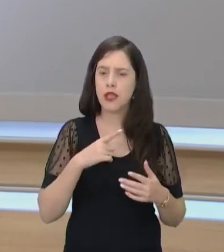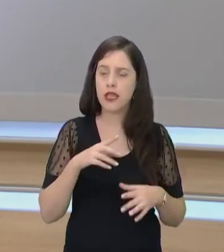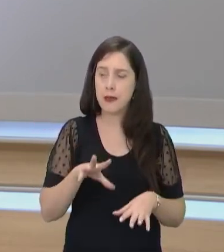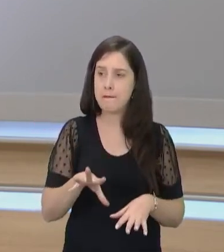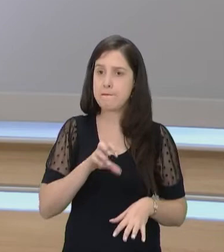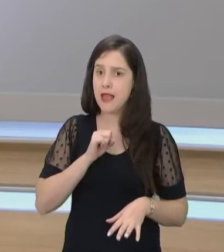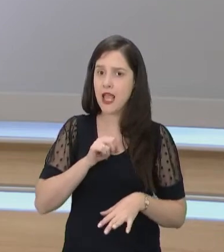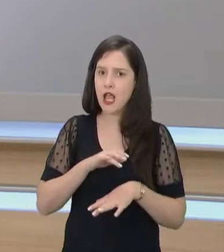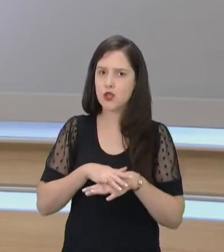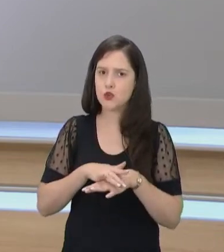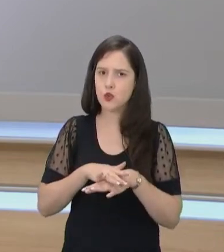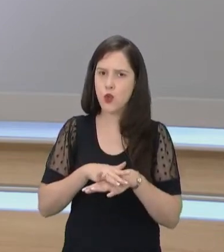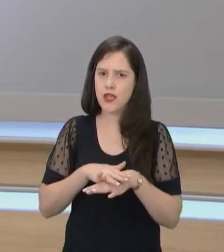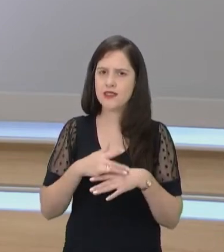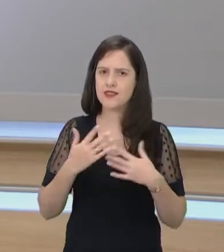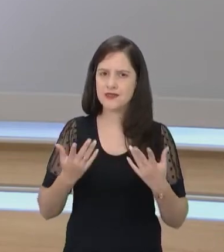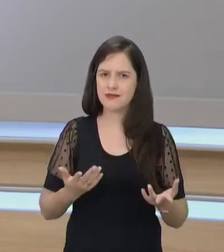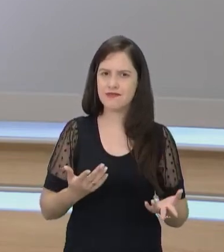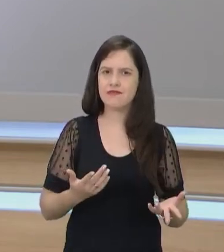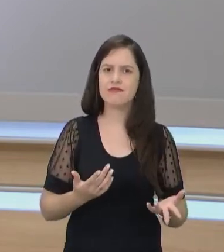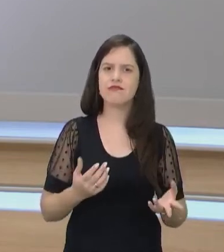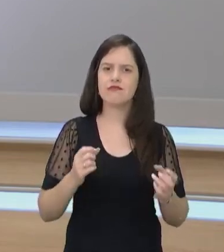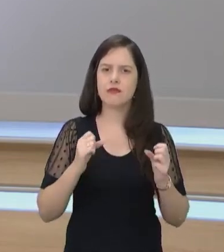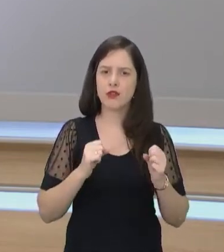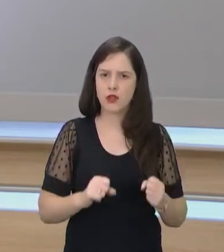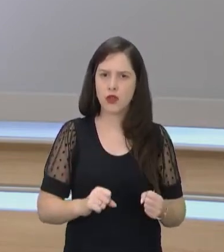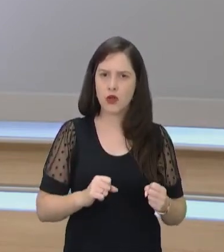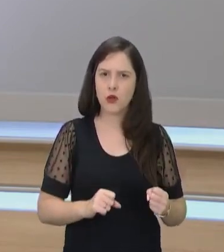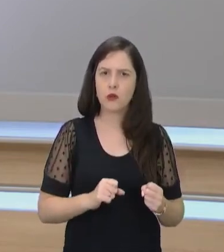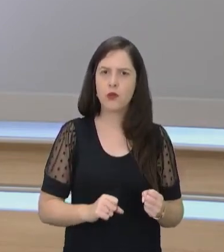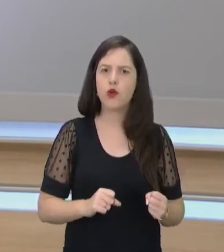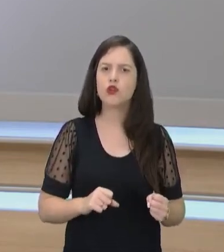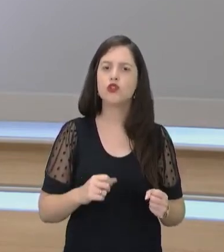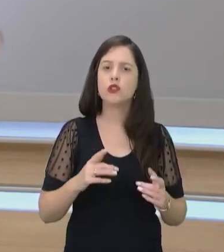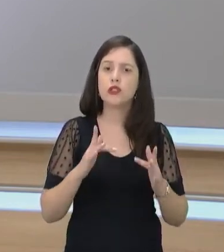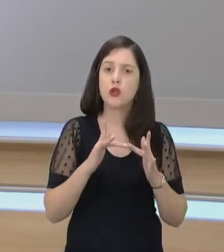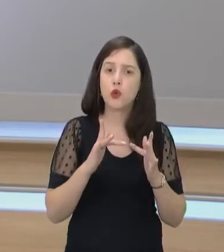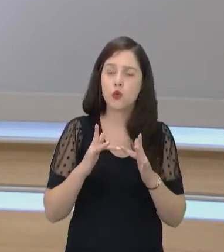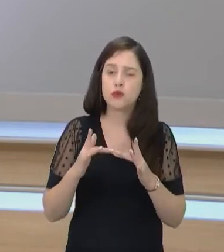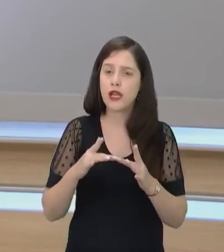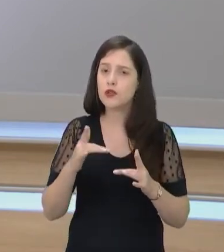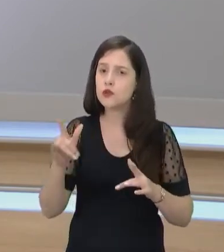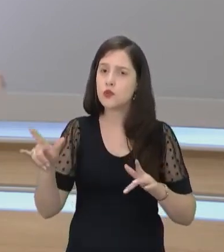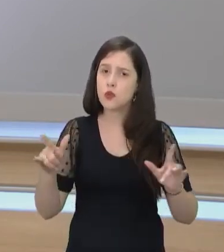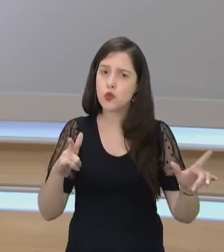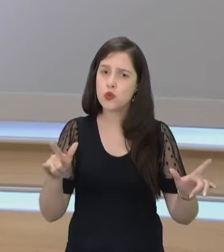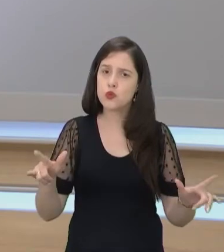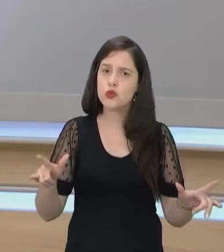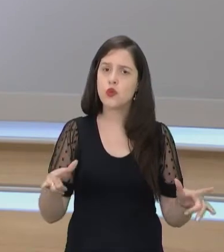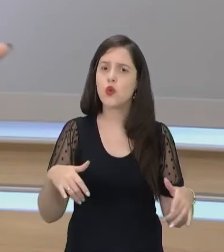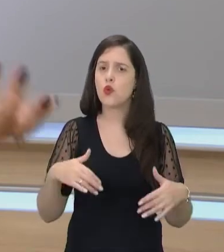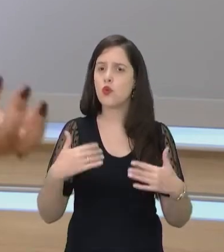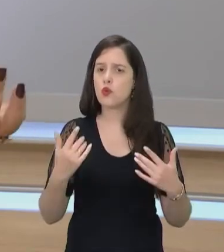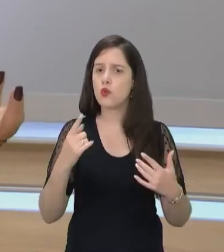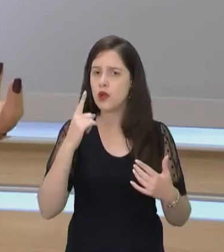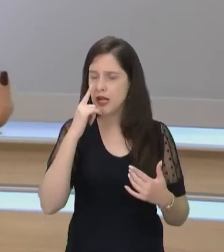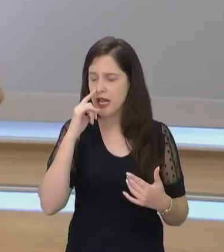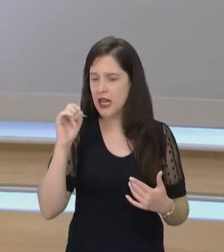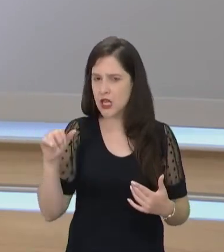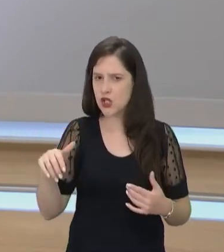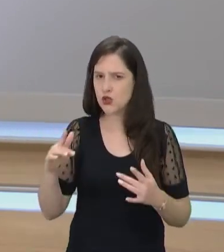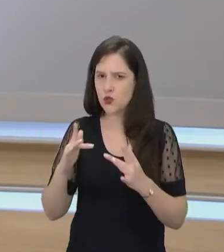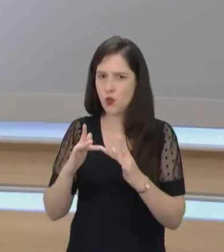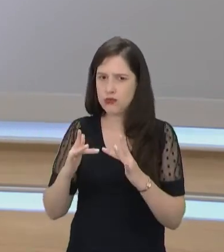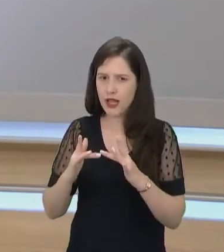doenças, né, além de diversos outros animais que podem estar tendo contato com aquele lixo ou com o resultado, né, do contato de todo aquele